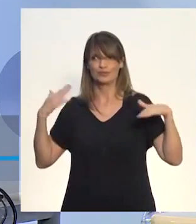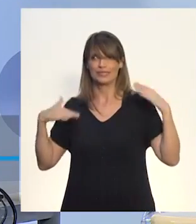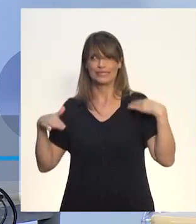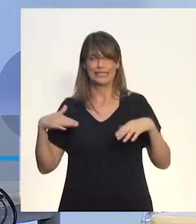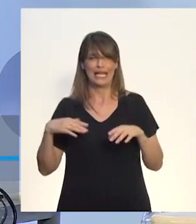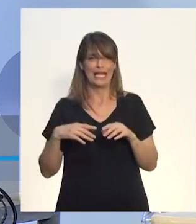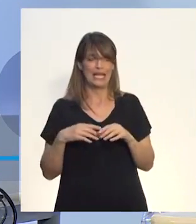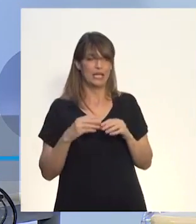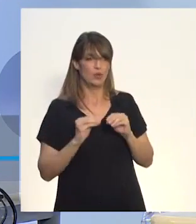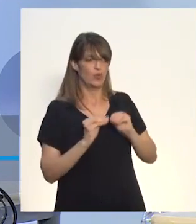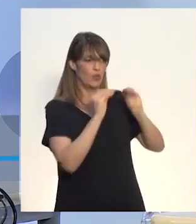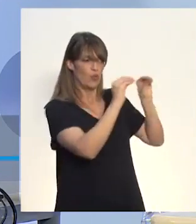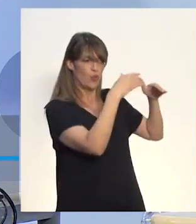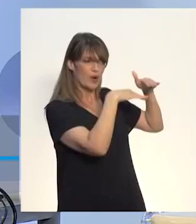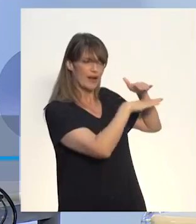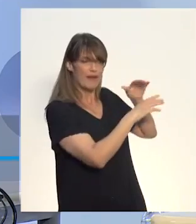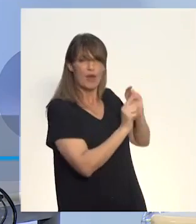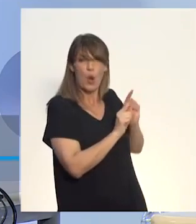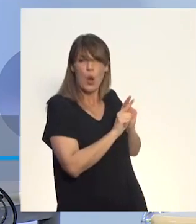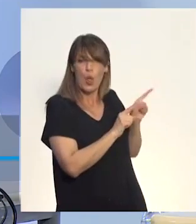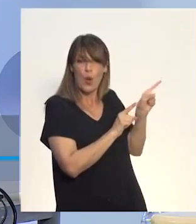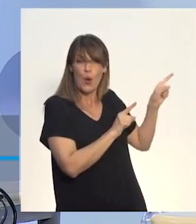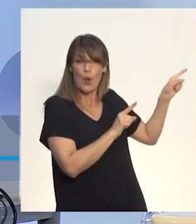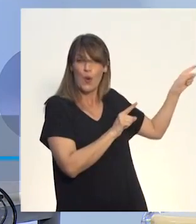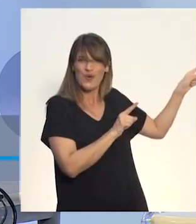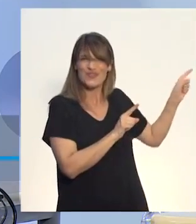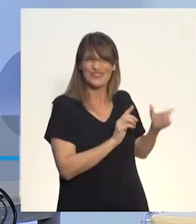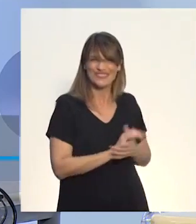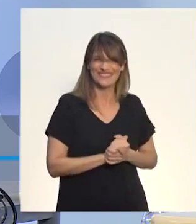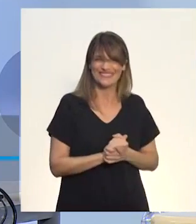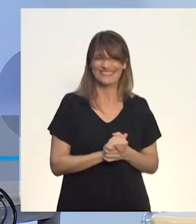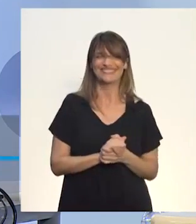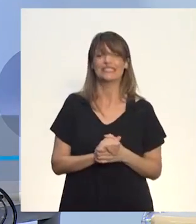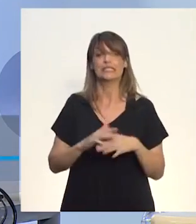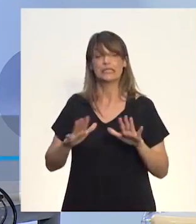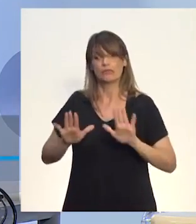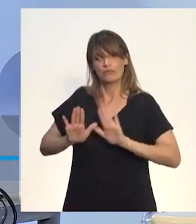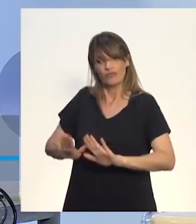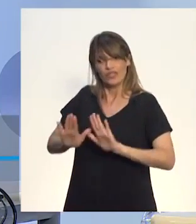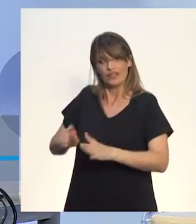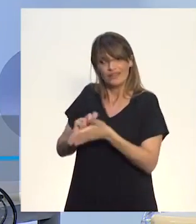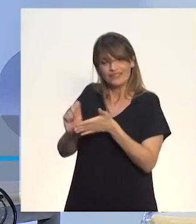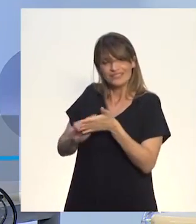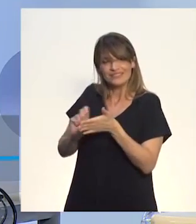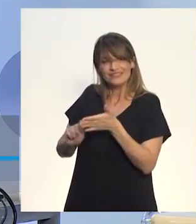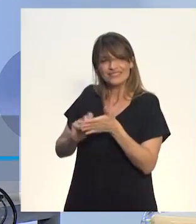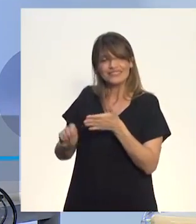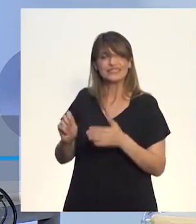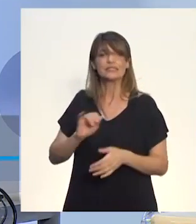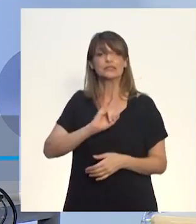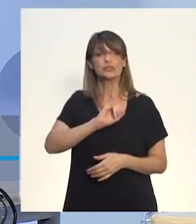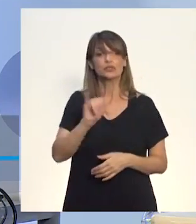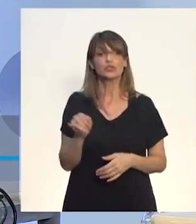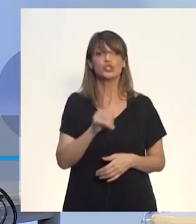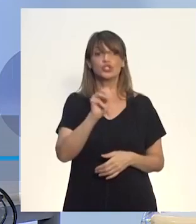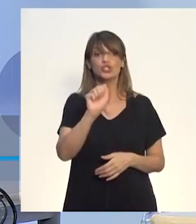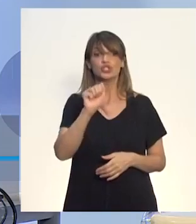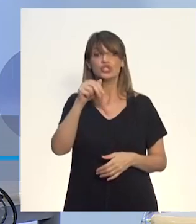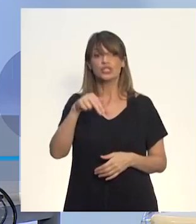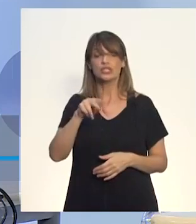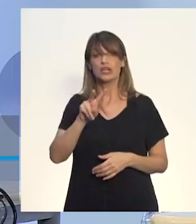autor, Victor Hugo, que criou esse personagem, Jean Valjean, da obra Os Miseráveis, a